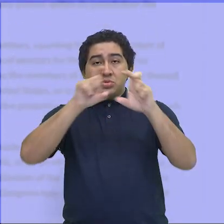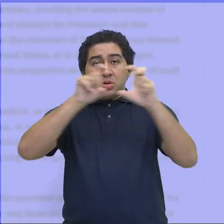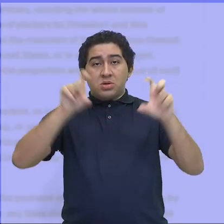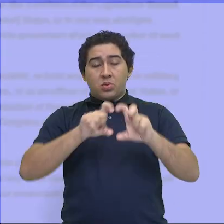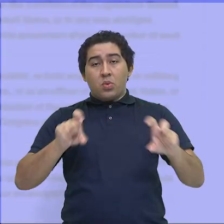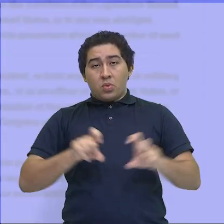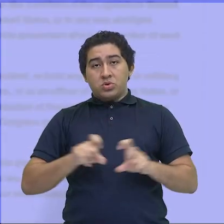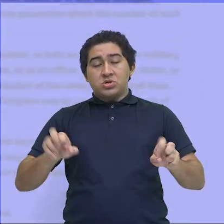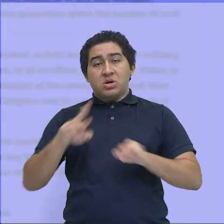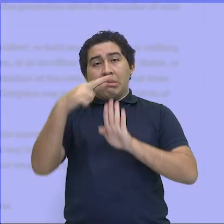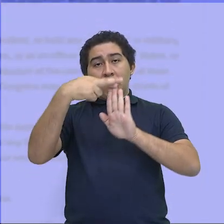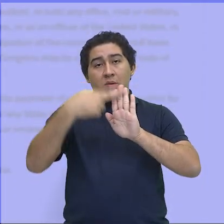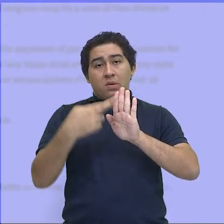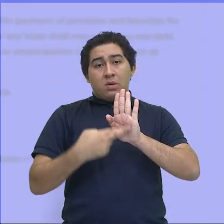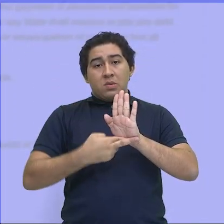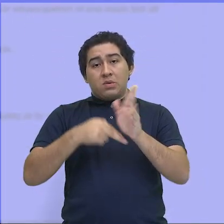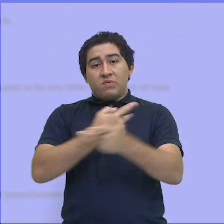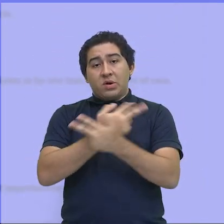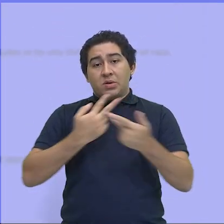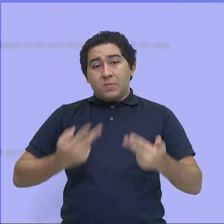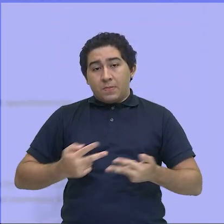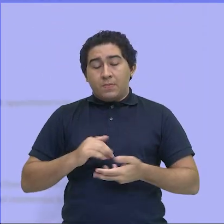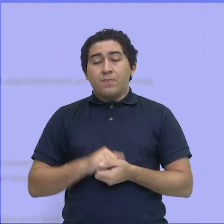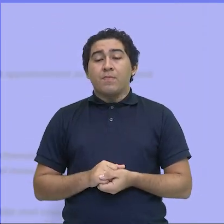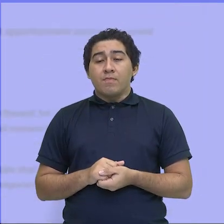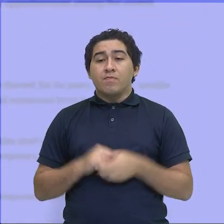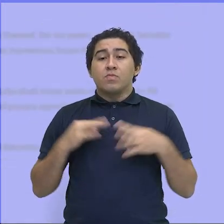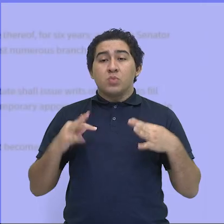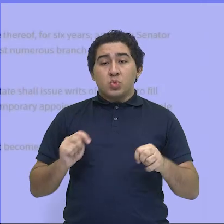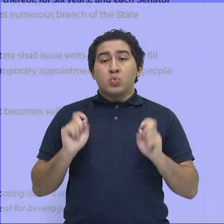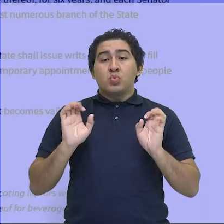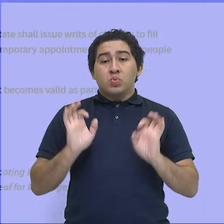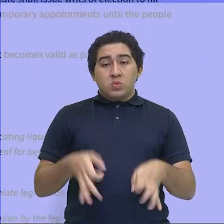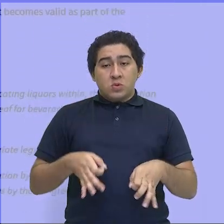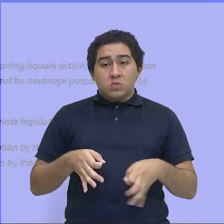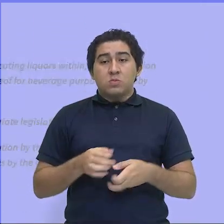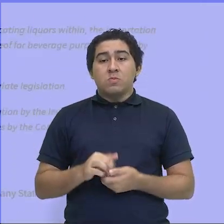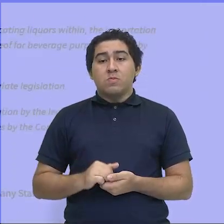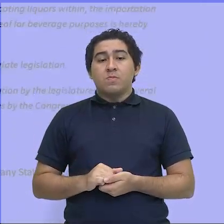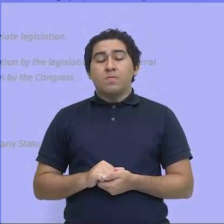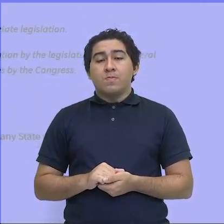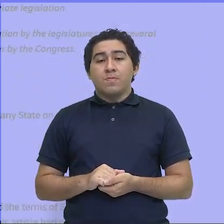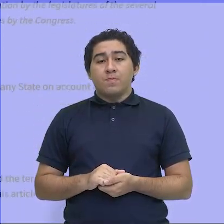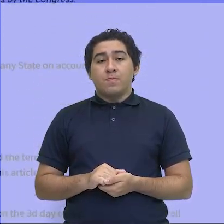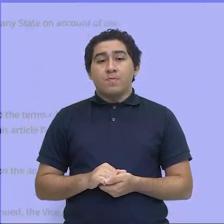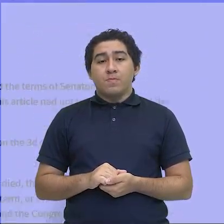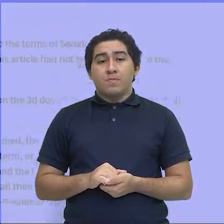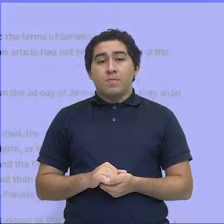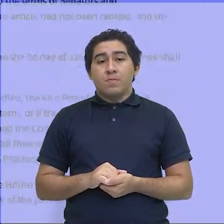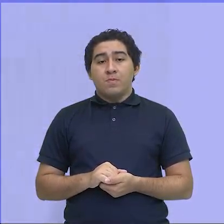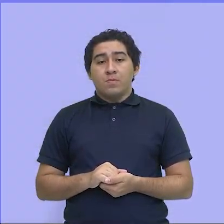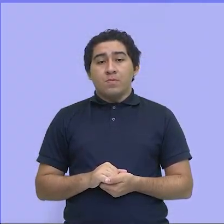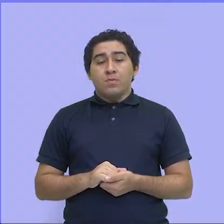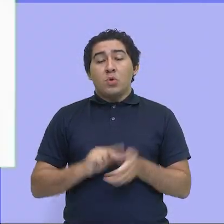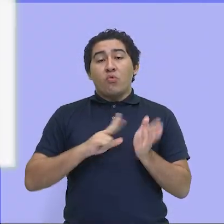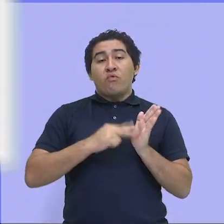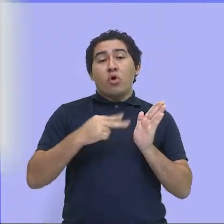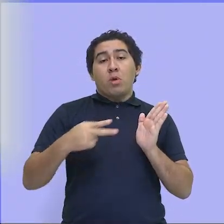artigos, seções e cláusulas. É tudo bem organizado.